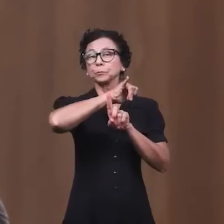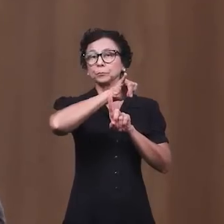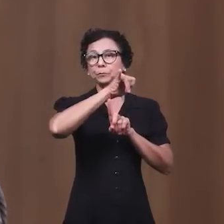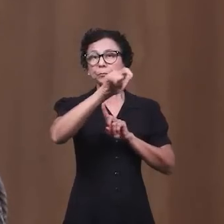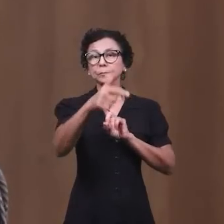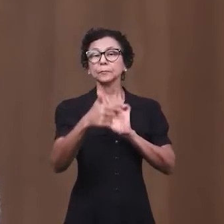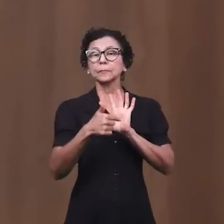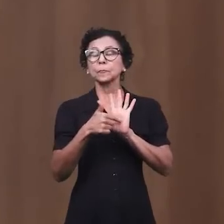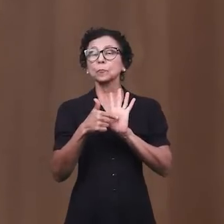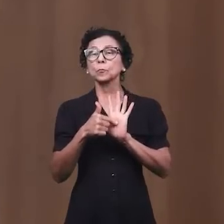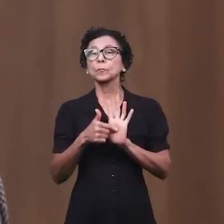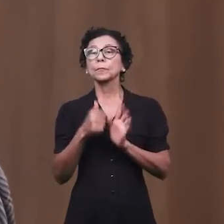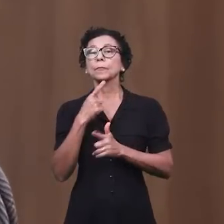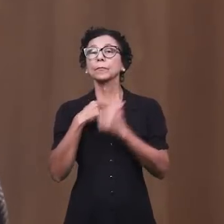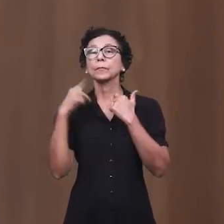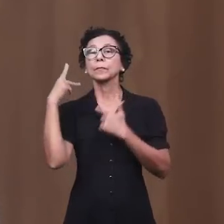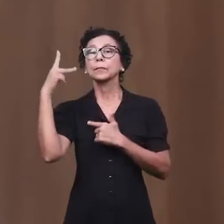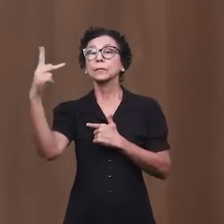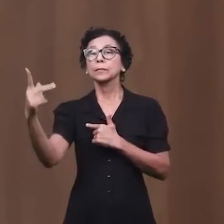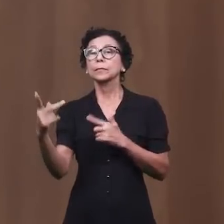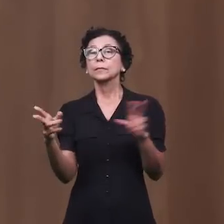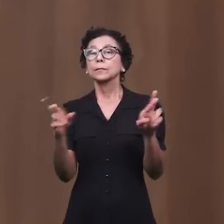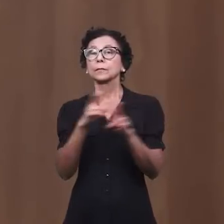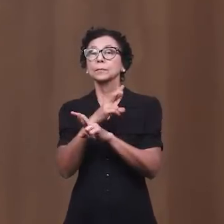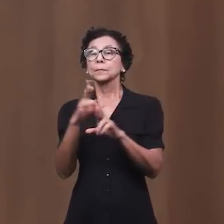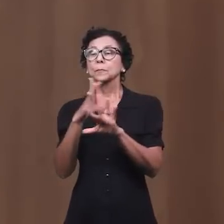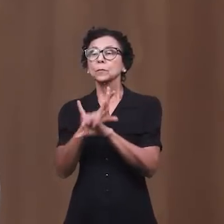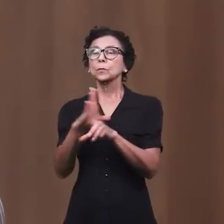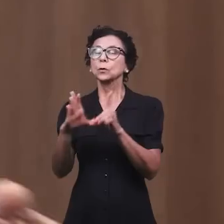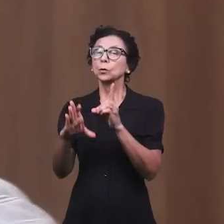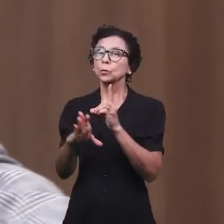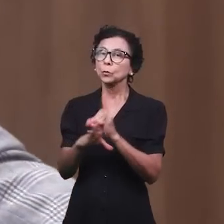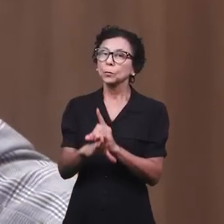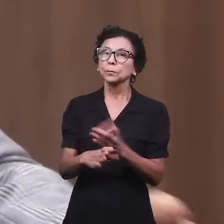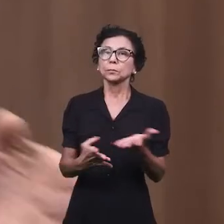que ele quer do culto. Então, a necessidade de